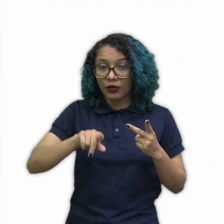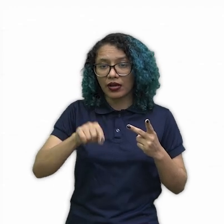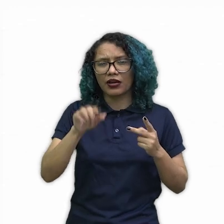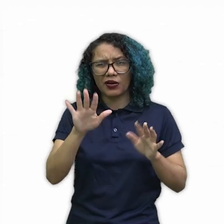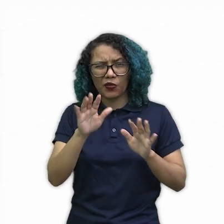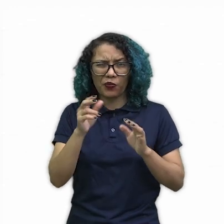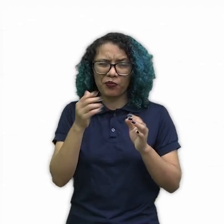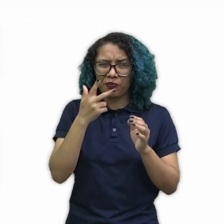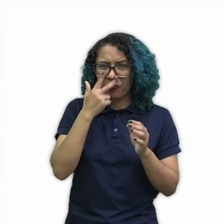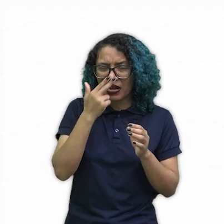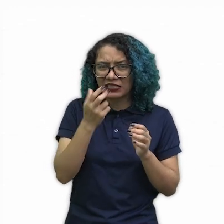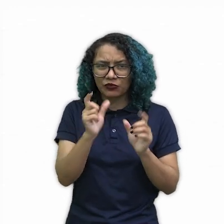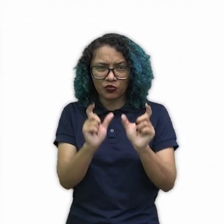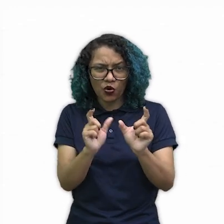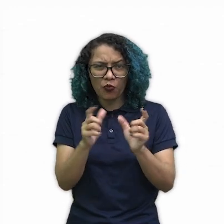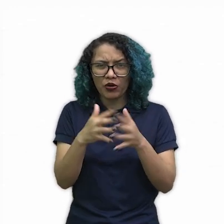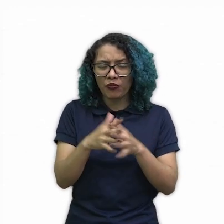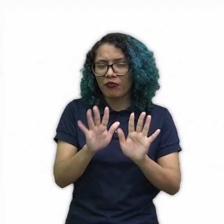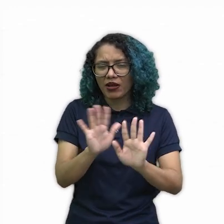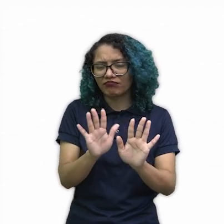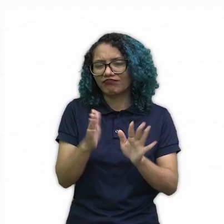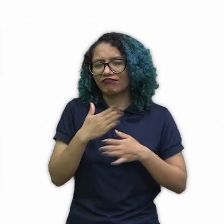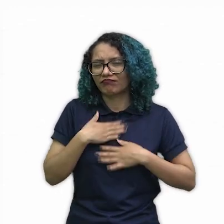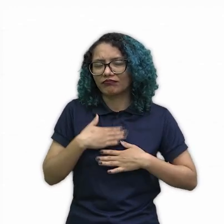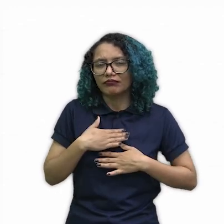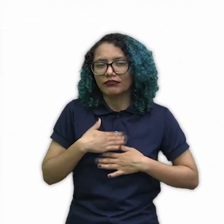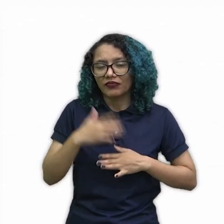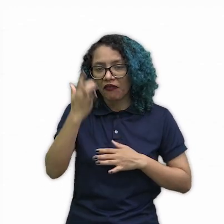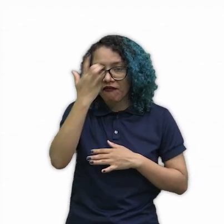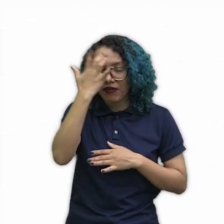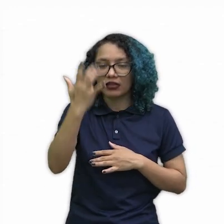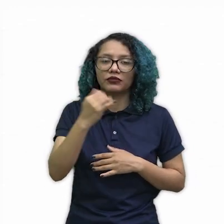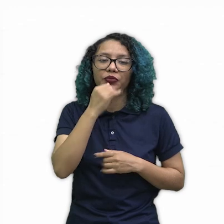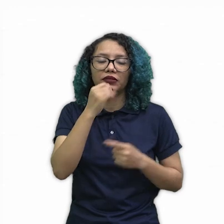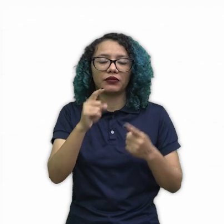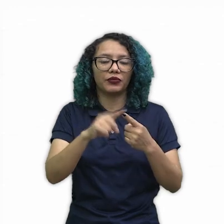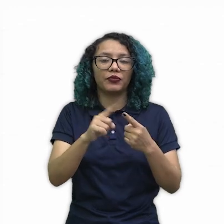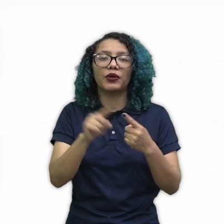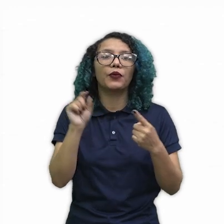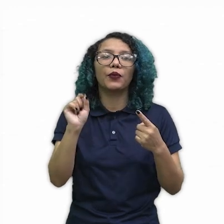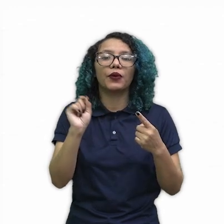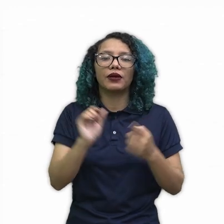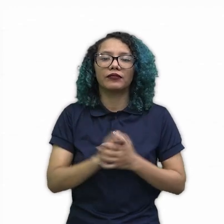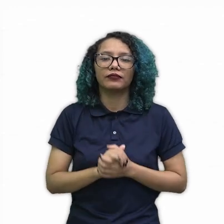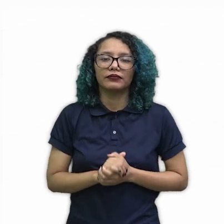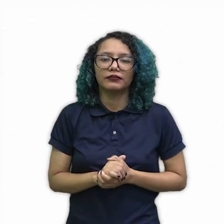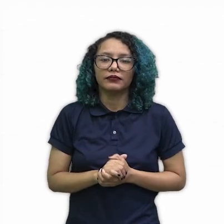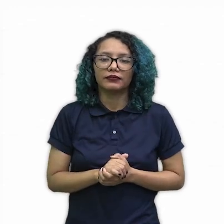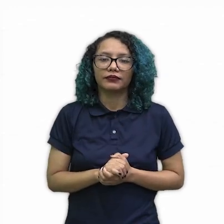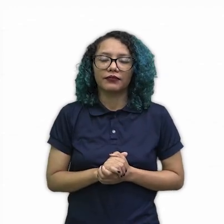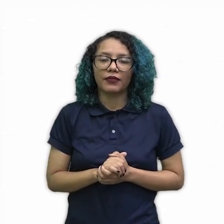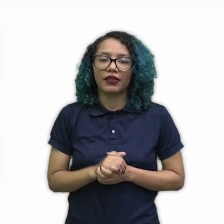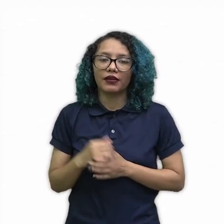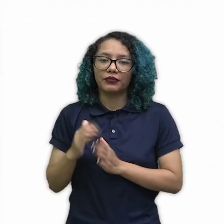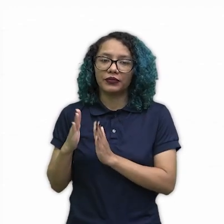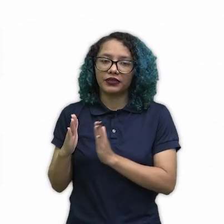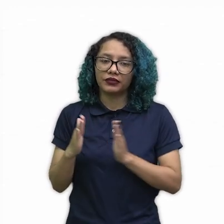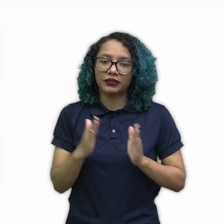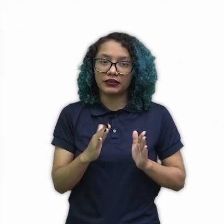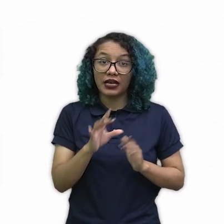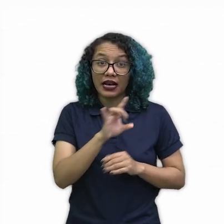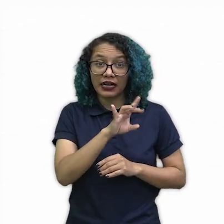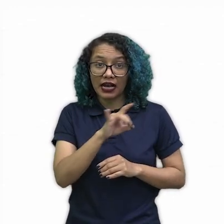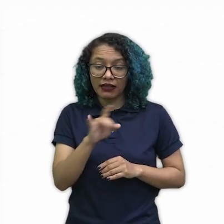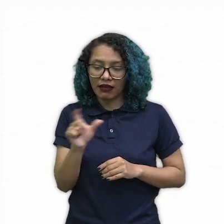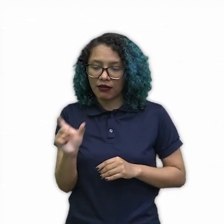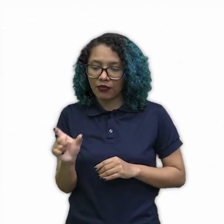pouquinho complicado, mas é bem tranquilo. Veja, uma sequência recursiva é aquela, né, em que cada